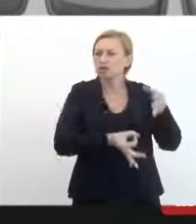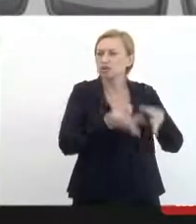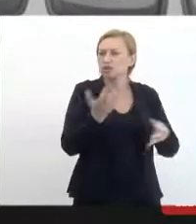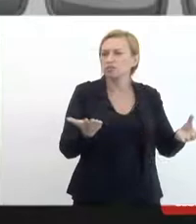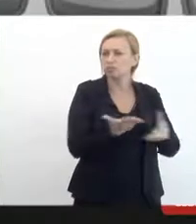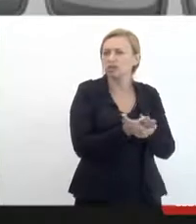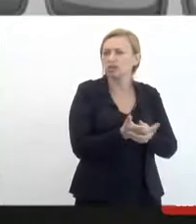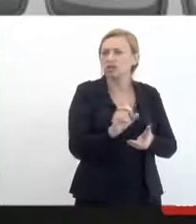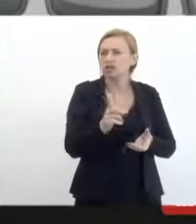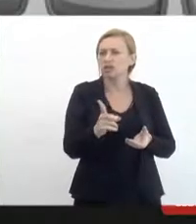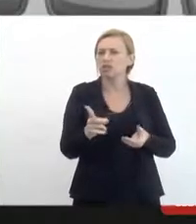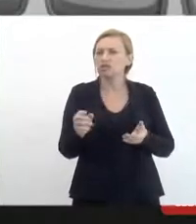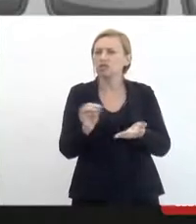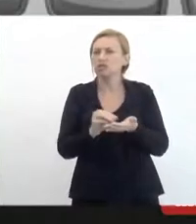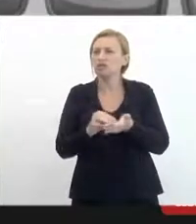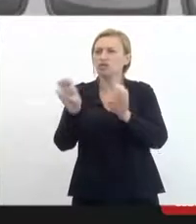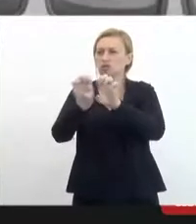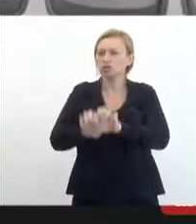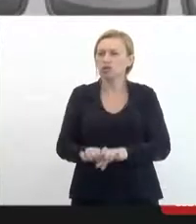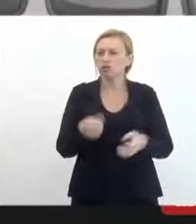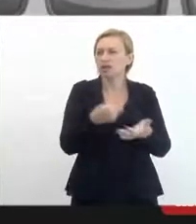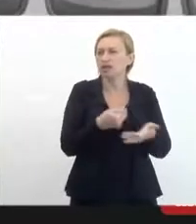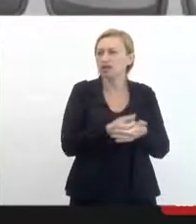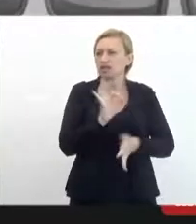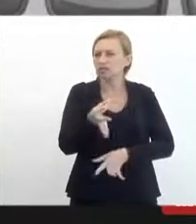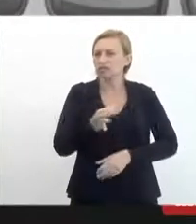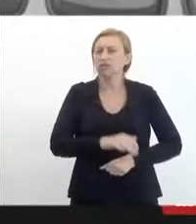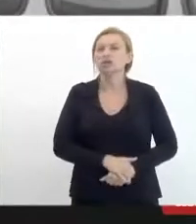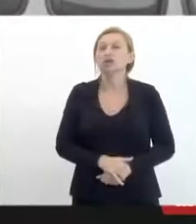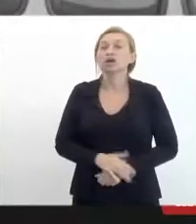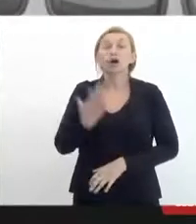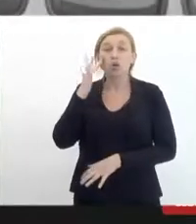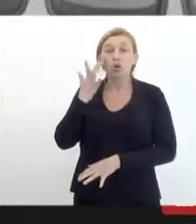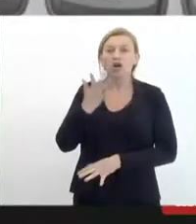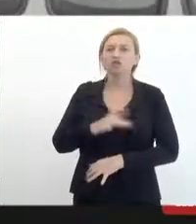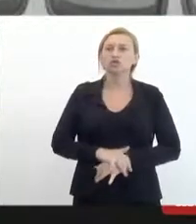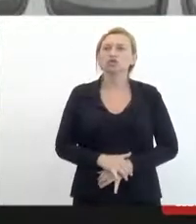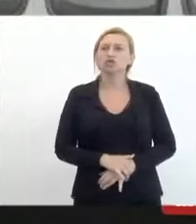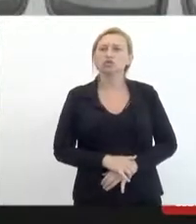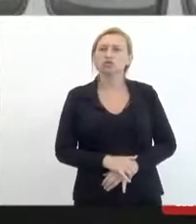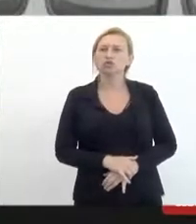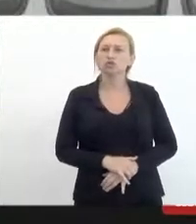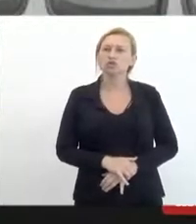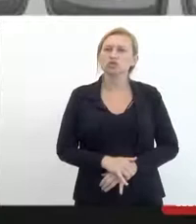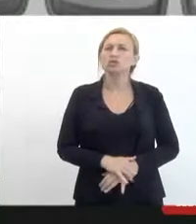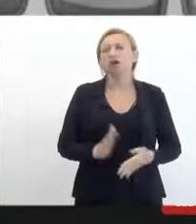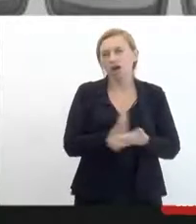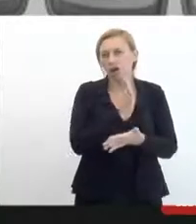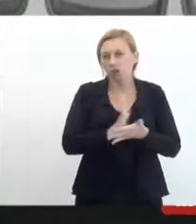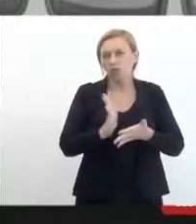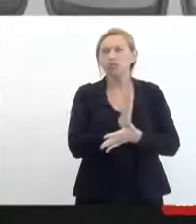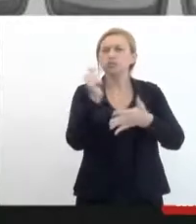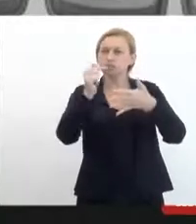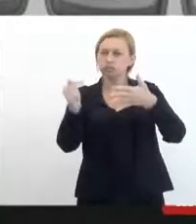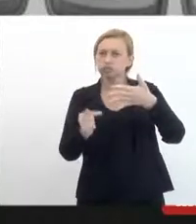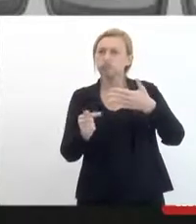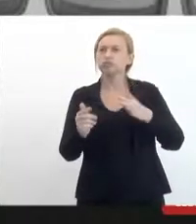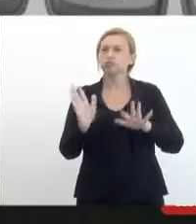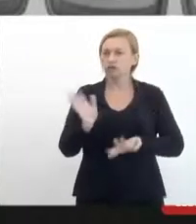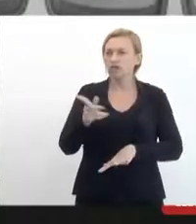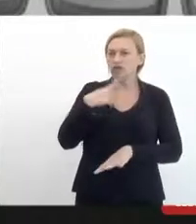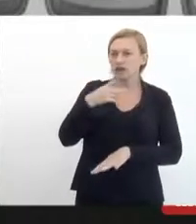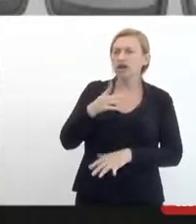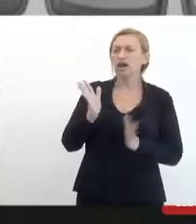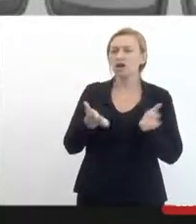de maneira estruturada por meio de uma obrigação acessória. Acho que eram esses pontos, deputado Luiz Paulo. Eu passo a Andréia, se você